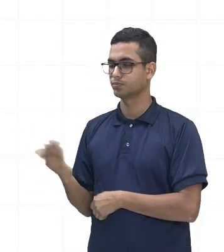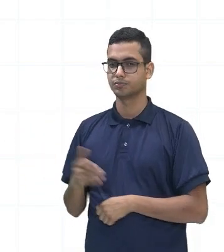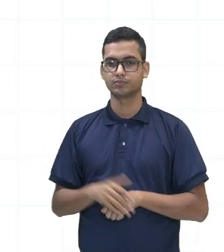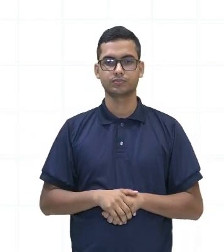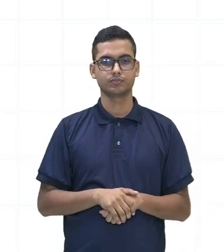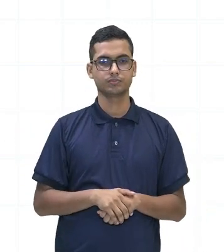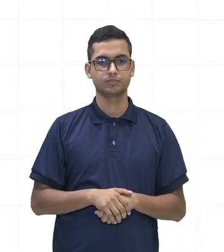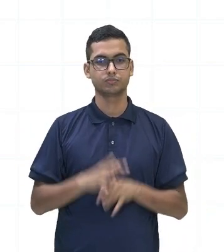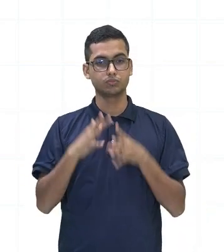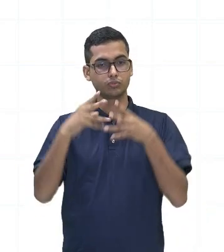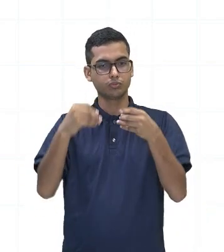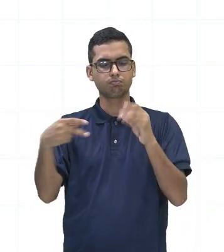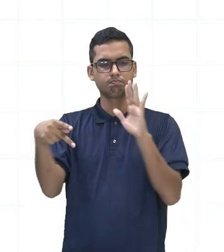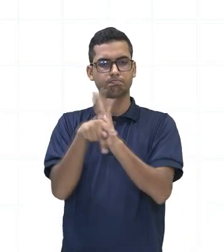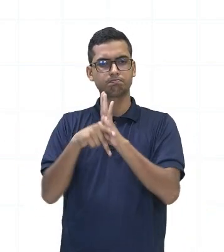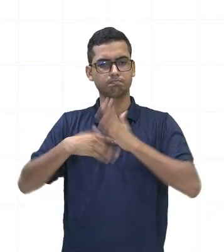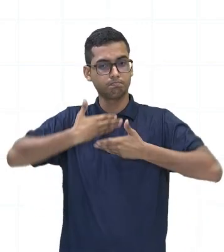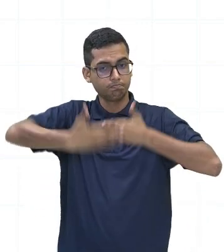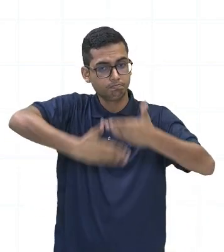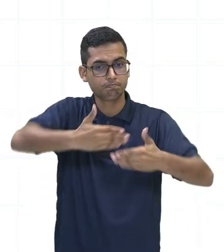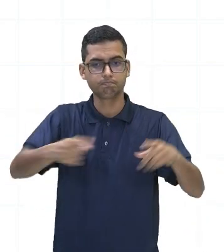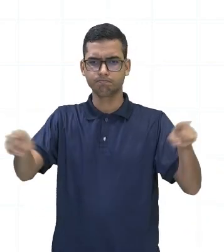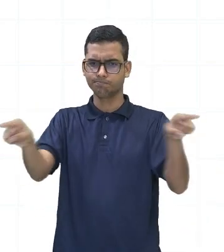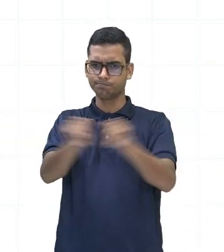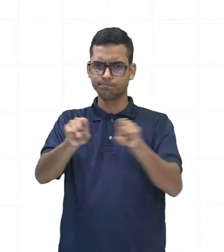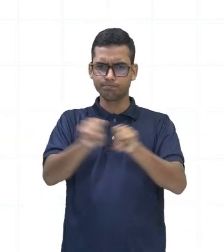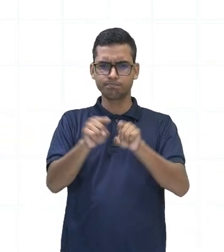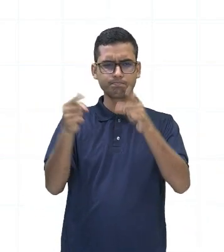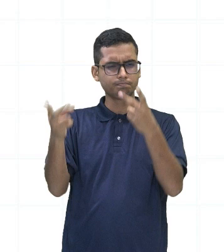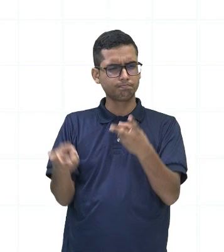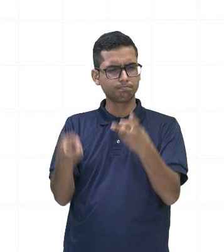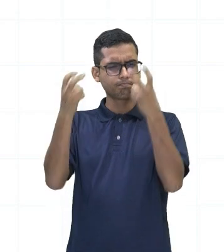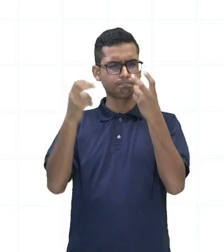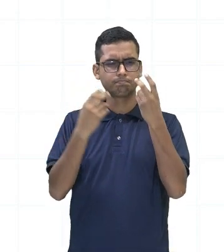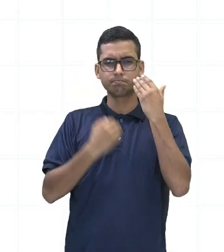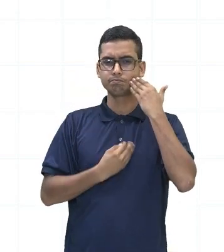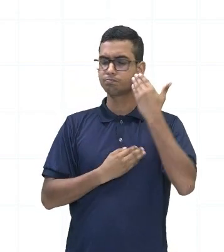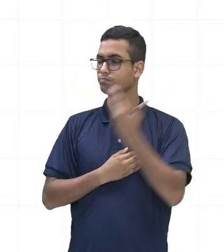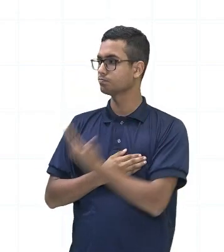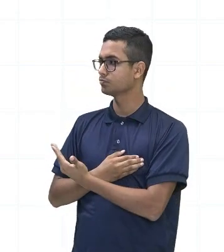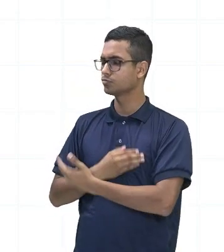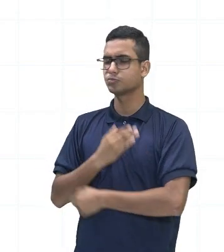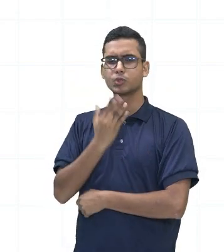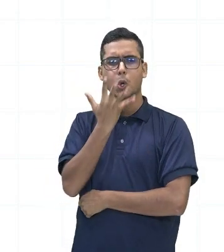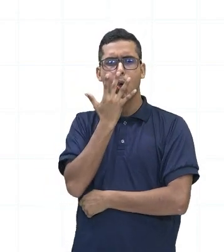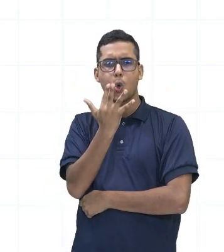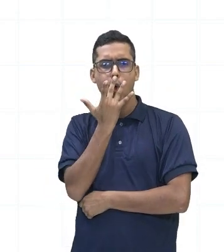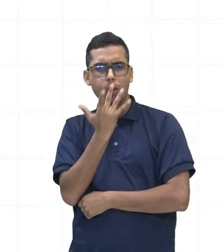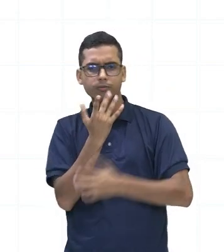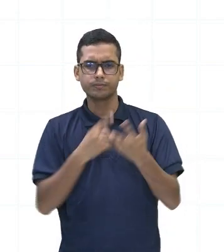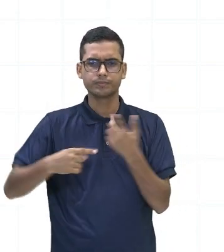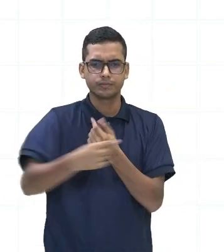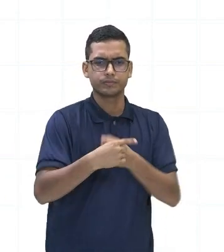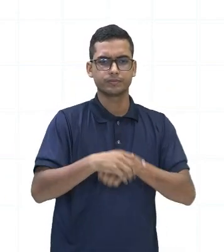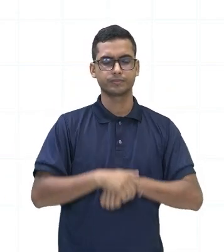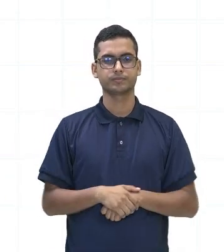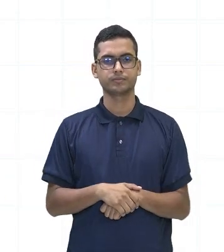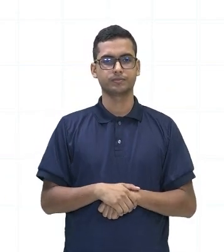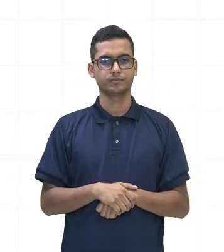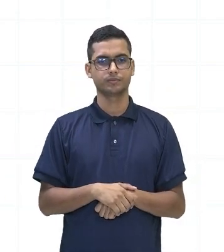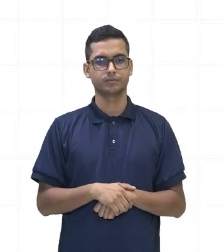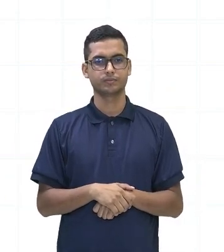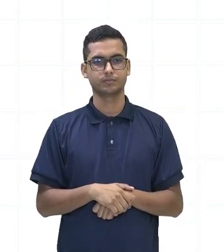de todo o processo, né? E a gente vai ter, observem lá as escalas de cores, olha, a dança de performance